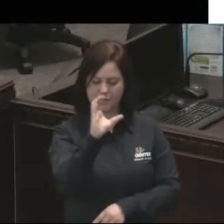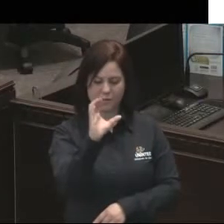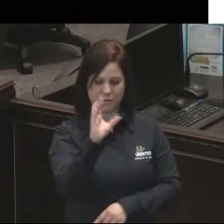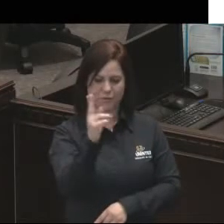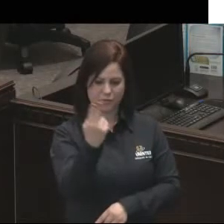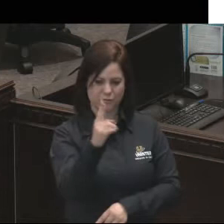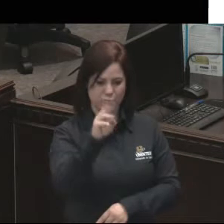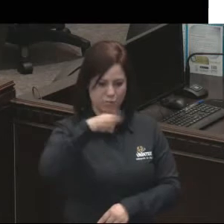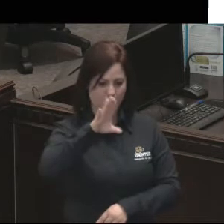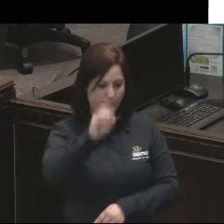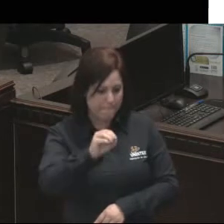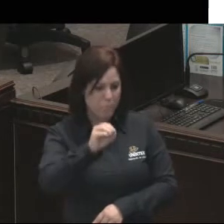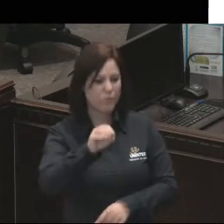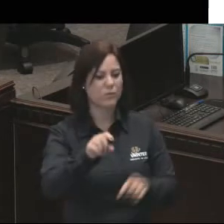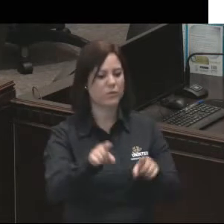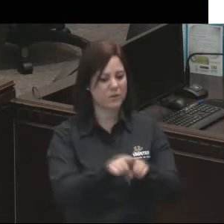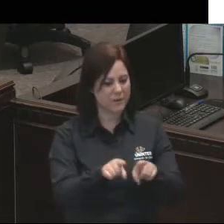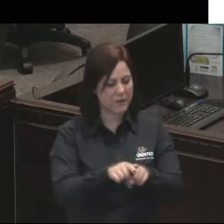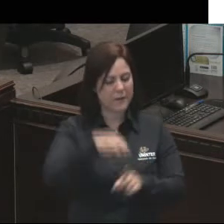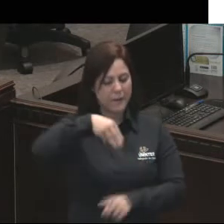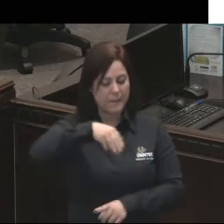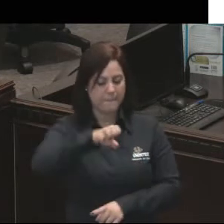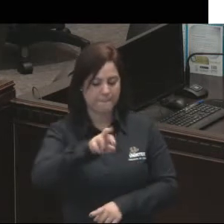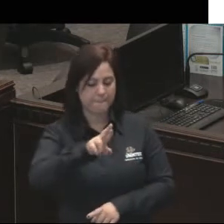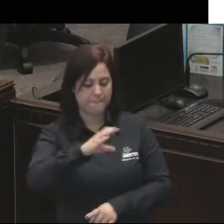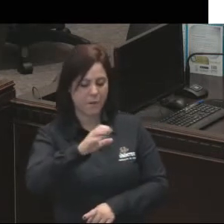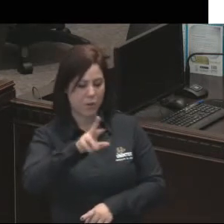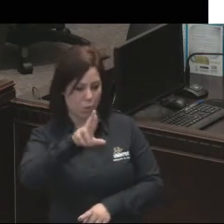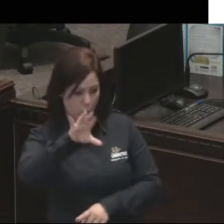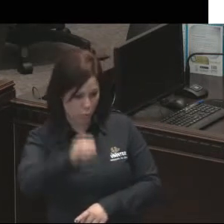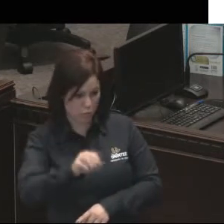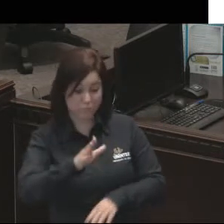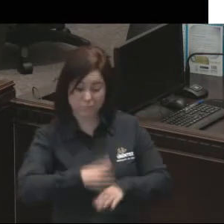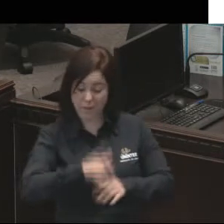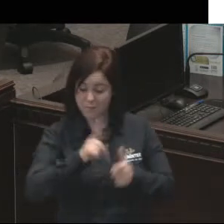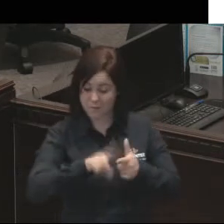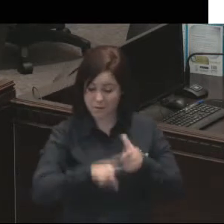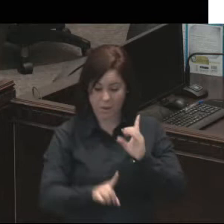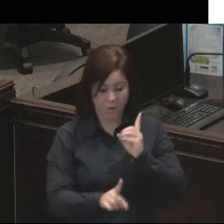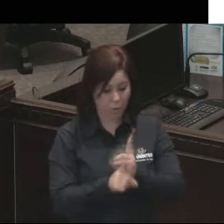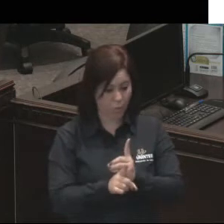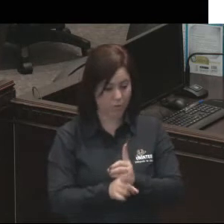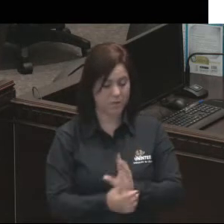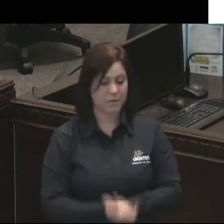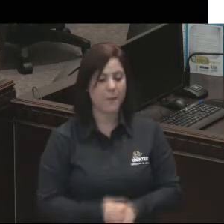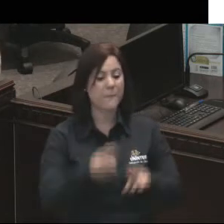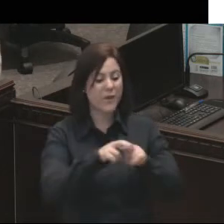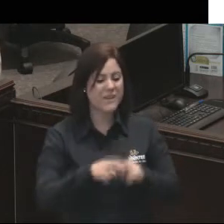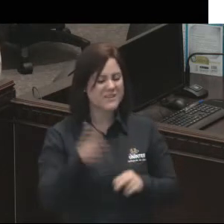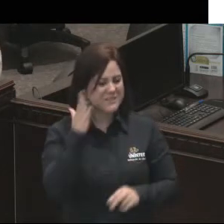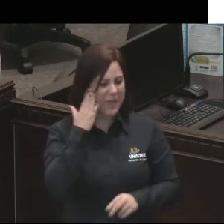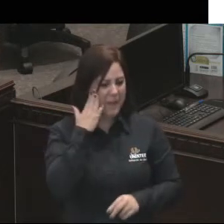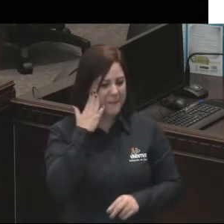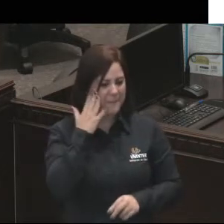são os que têm, e mercúrio, são os que mais trazem problemas. Então, tanto pelo pilhas, baterias que